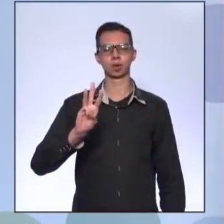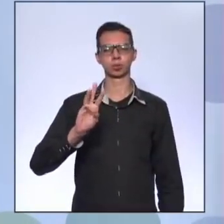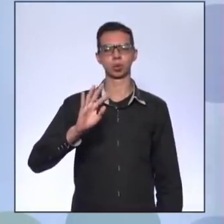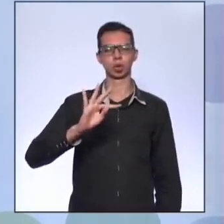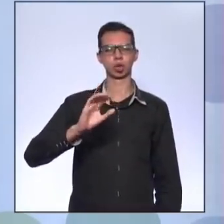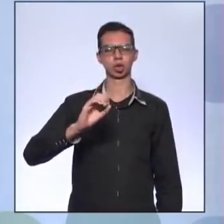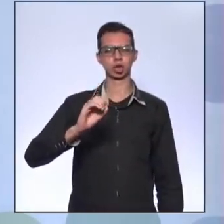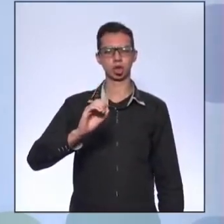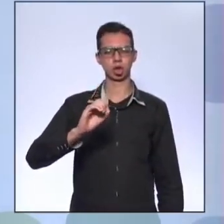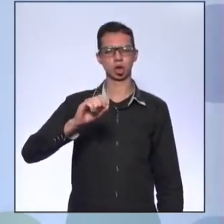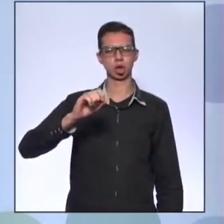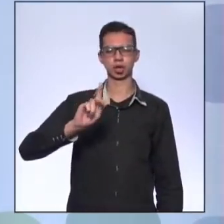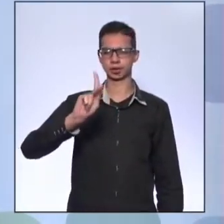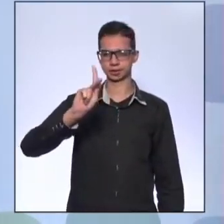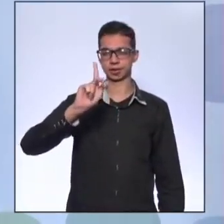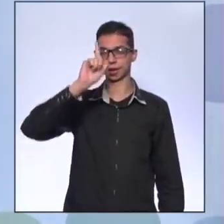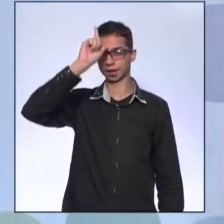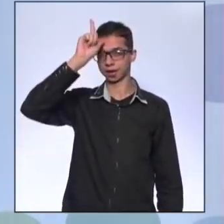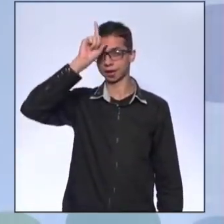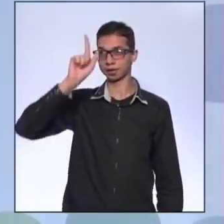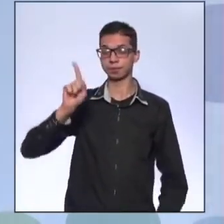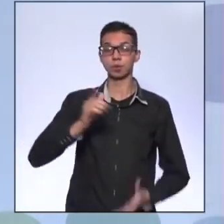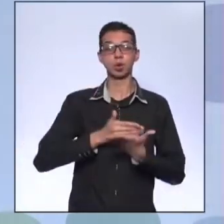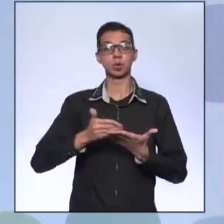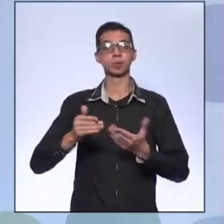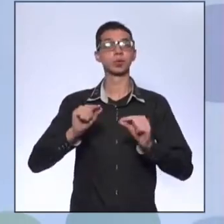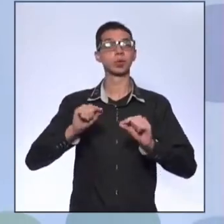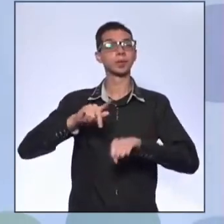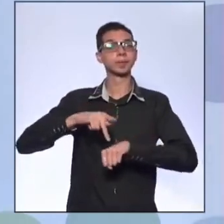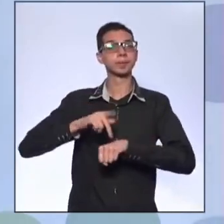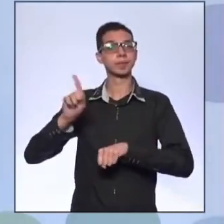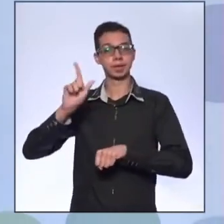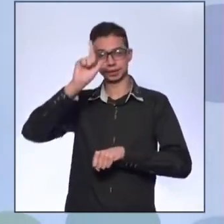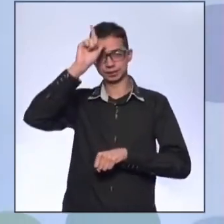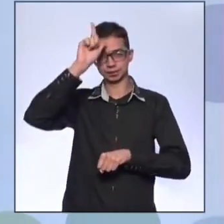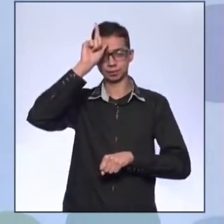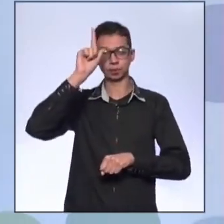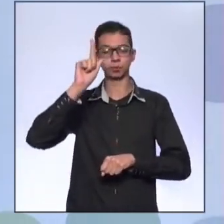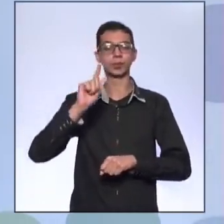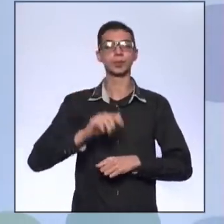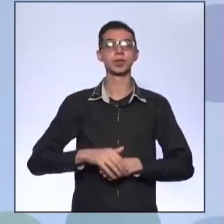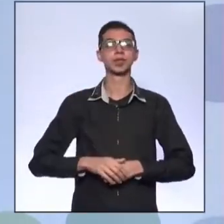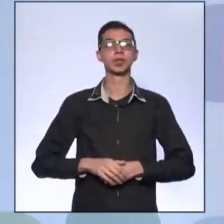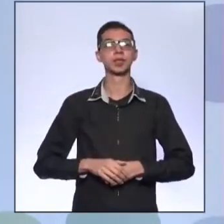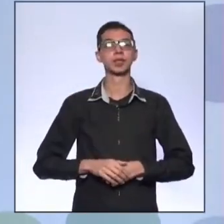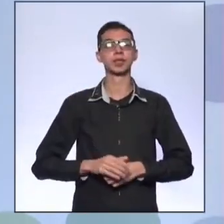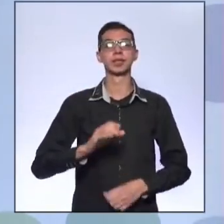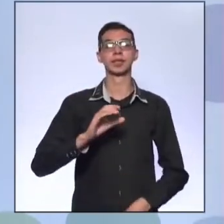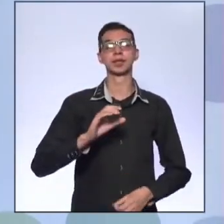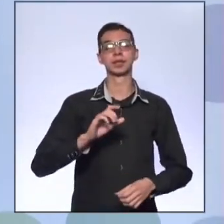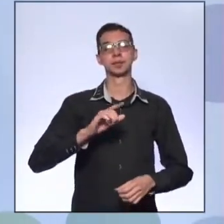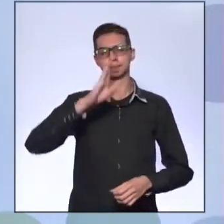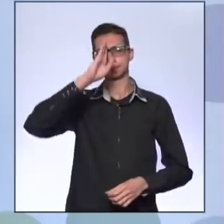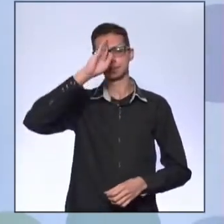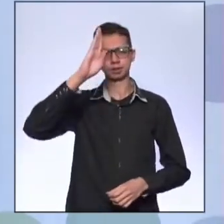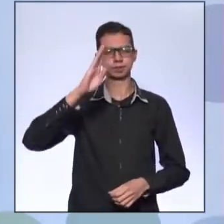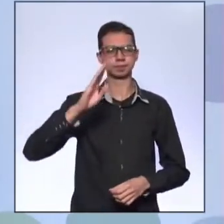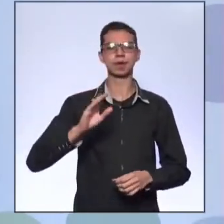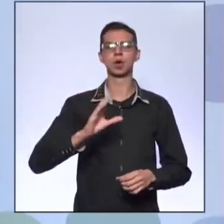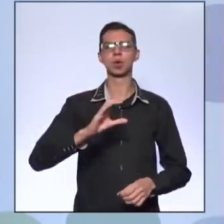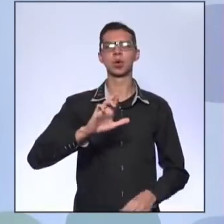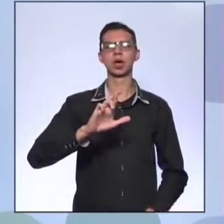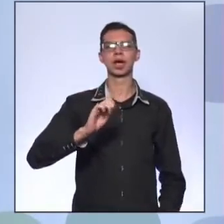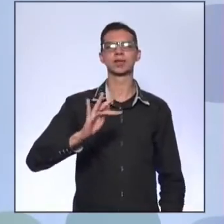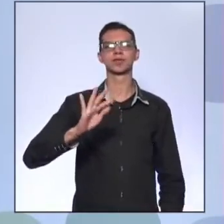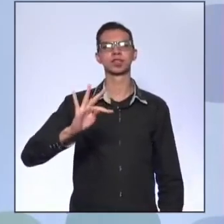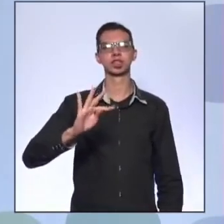final dos anos 60, começo da década de 70, que tinha como principal expoente aí, né, o Kraftwerk, tá? Que é